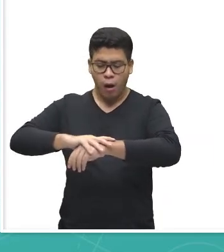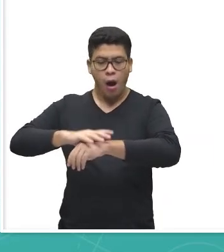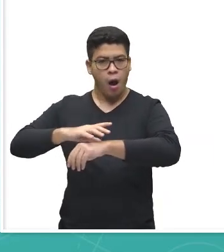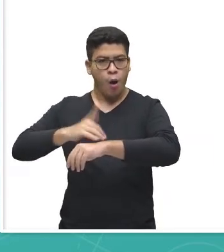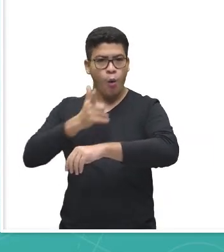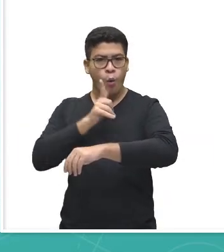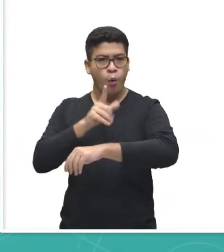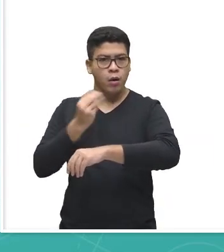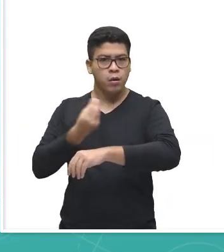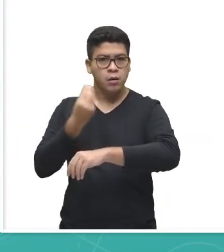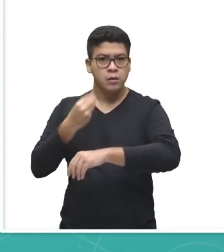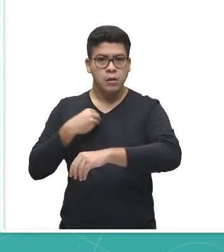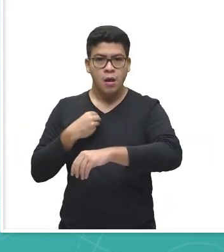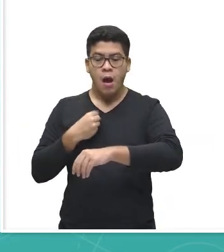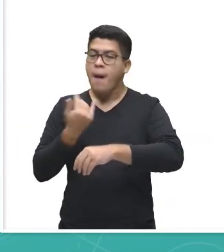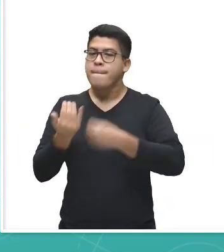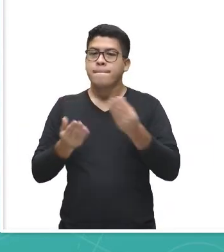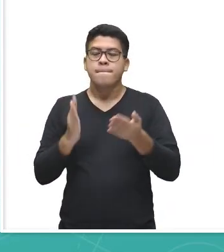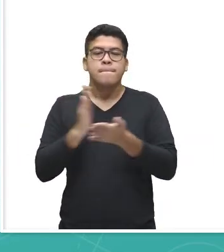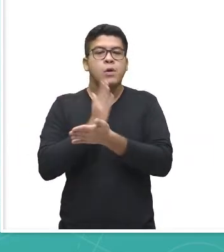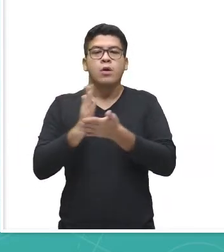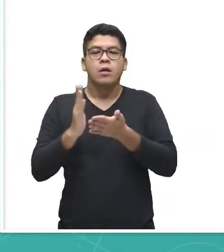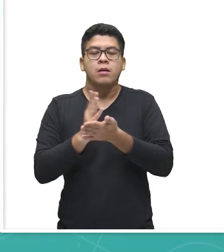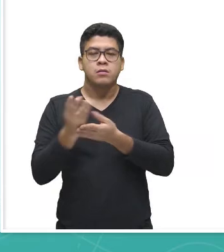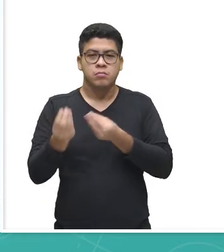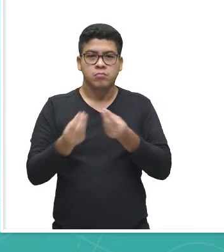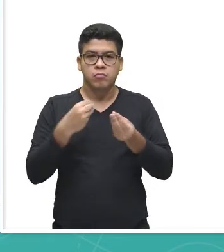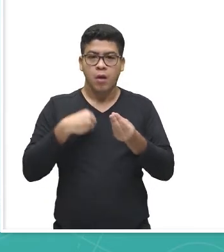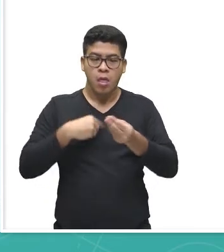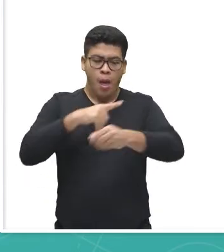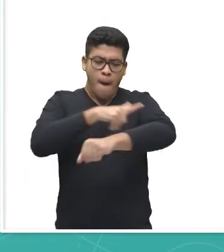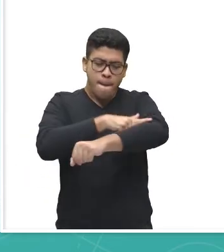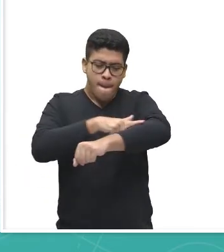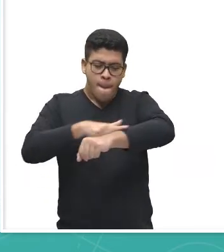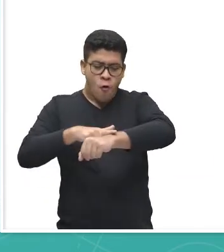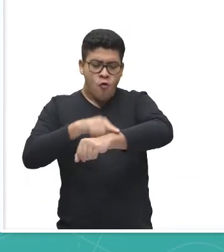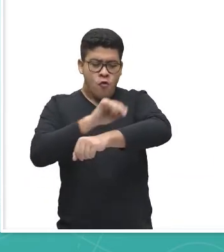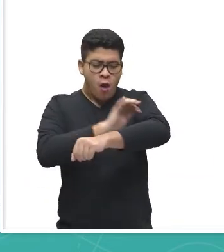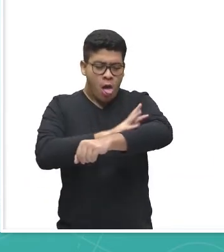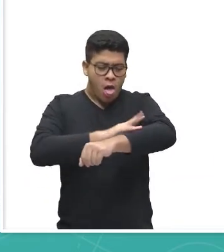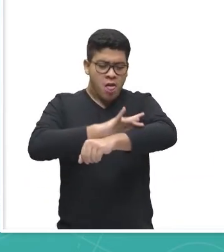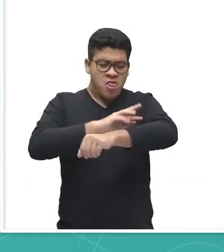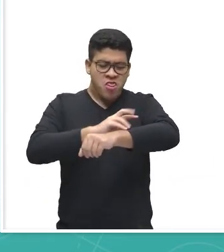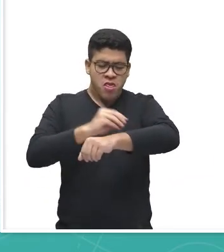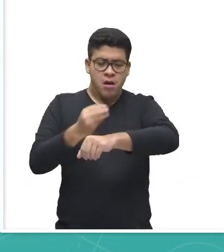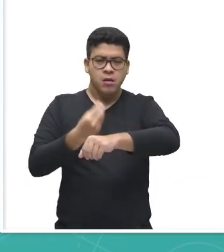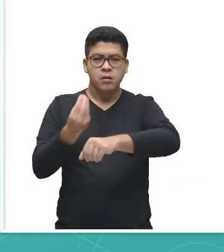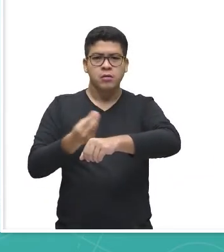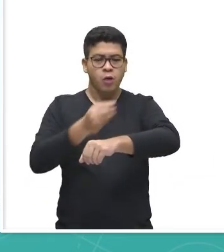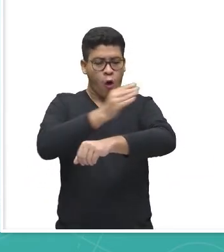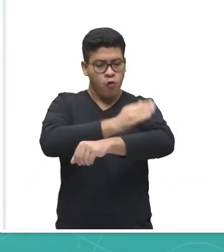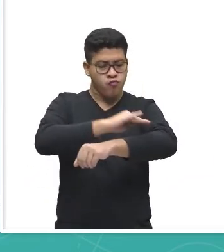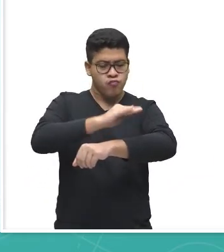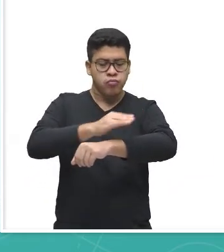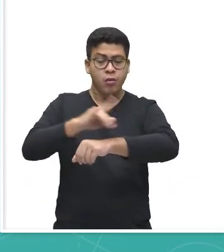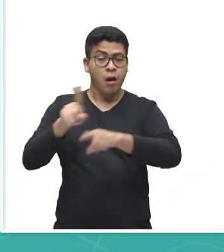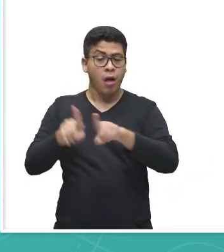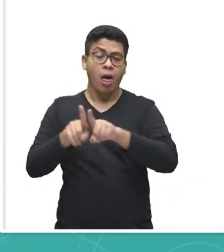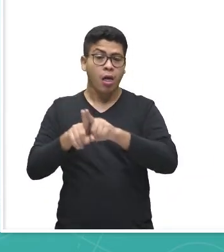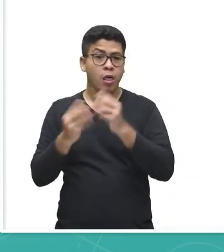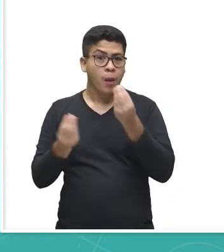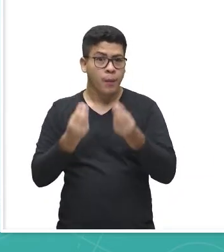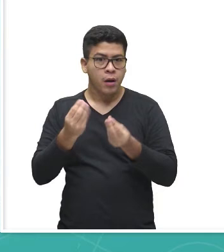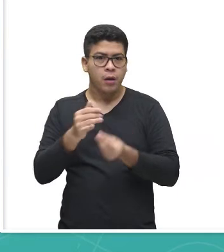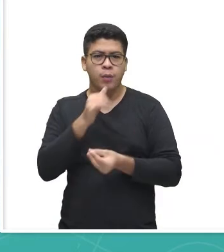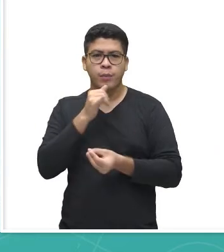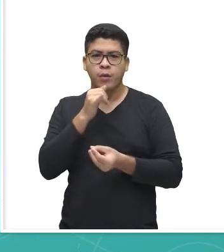o aspecto da superfície, que pode ser lisa, rugosa, áspera, macia e ondulada. Aí nós temos uma